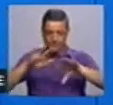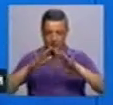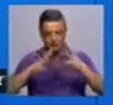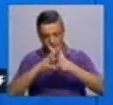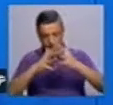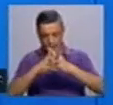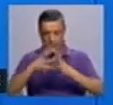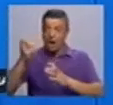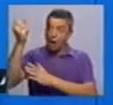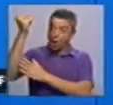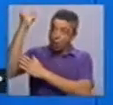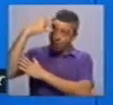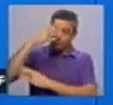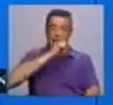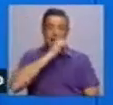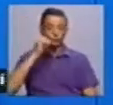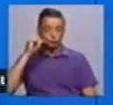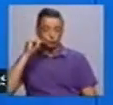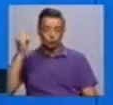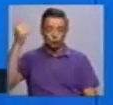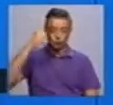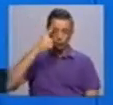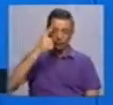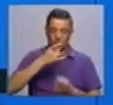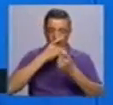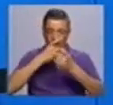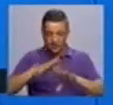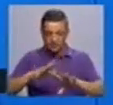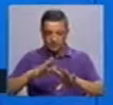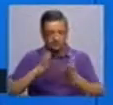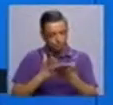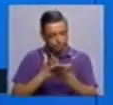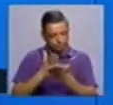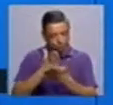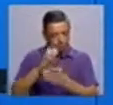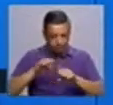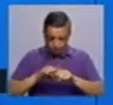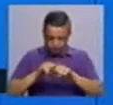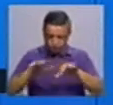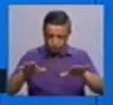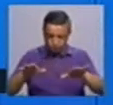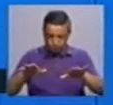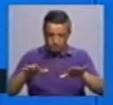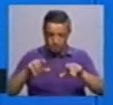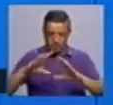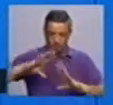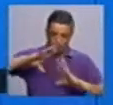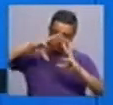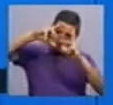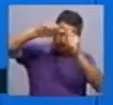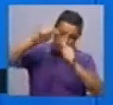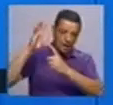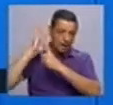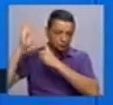a luz azul do Sol e deixa correr, deixa espalhar ao longo do espaço, ao longo da sua